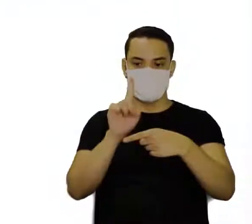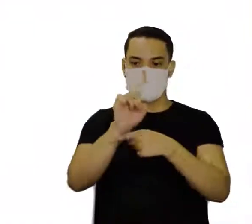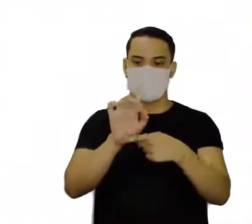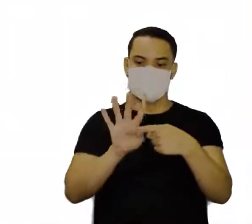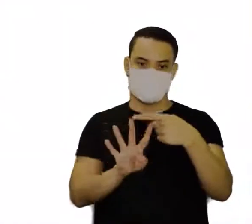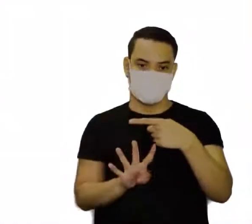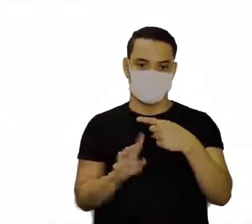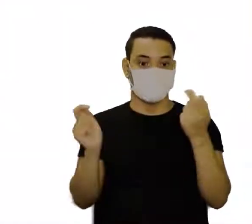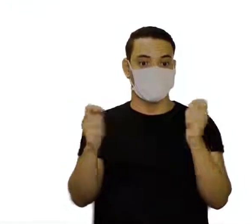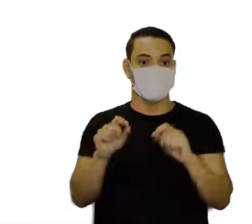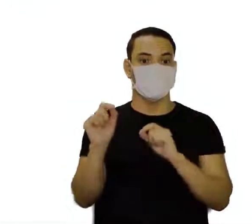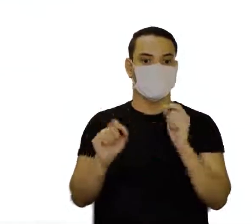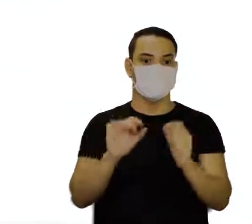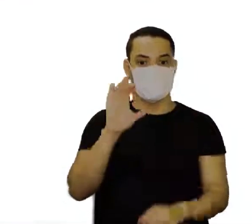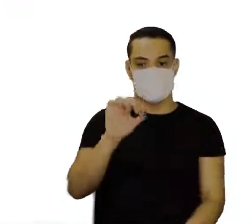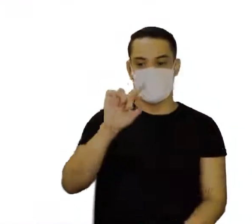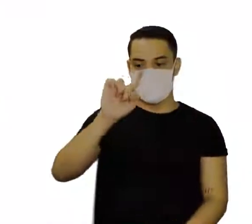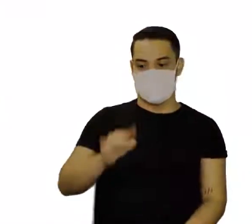por 4, dá